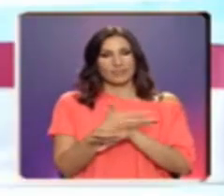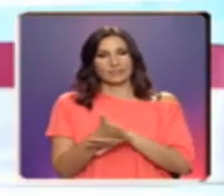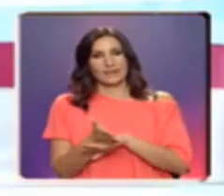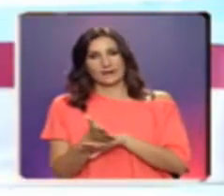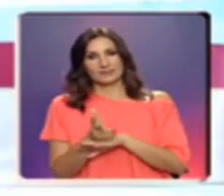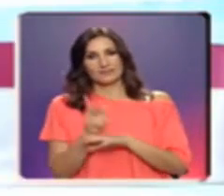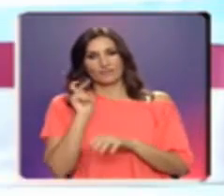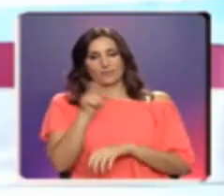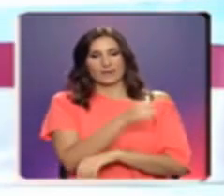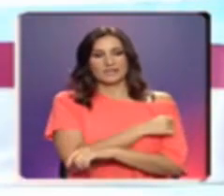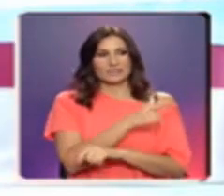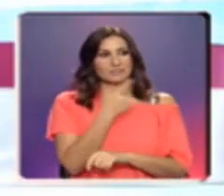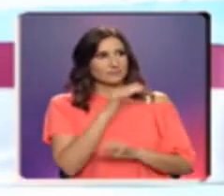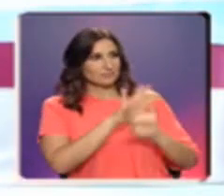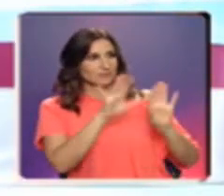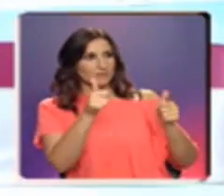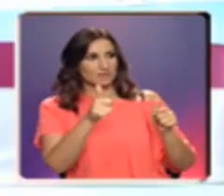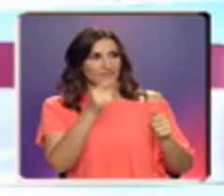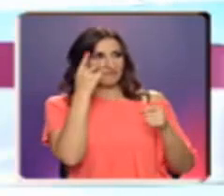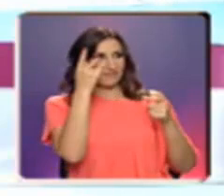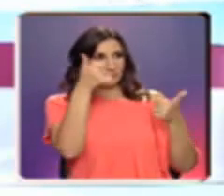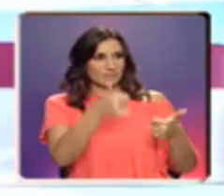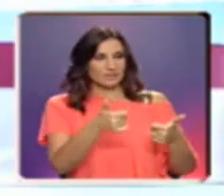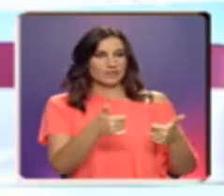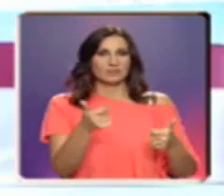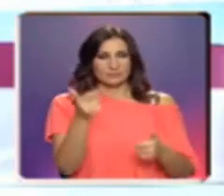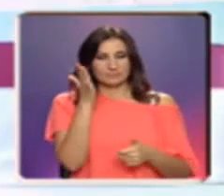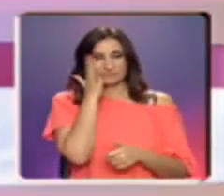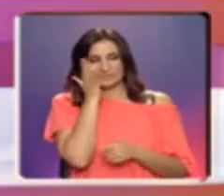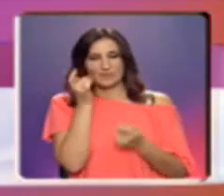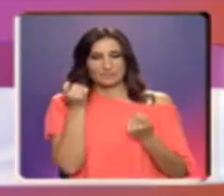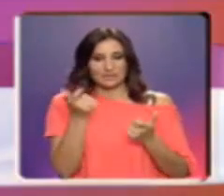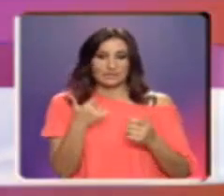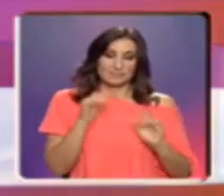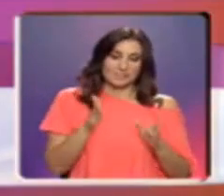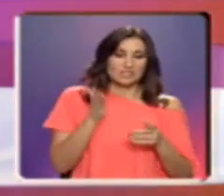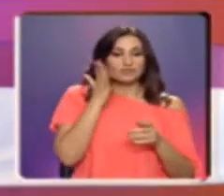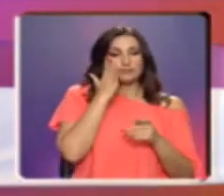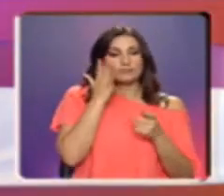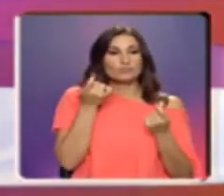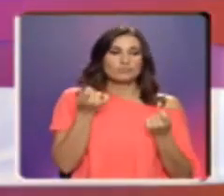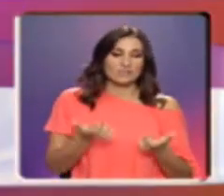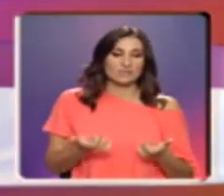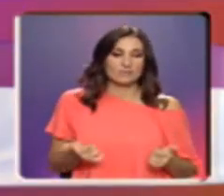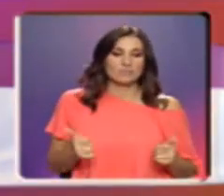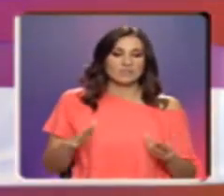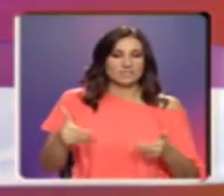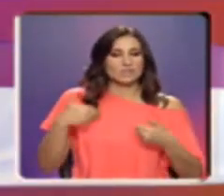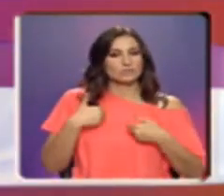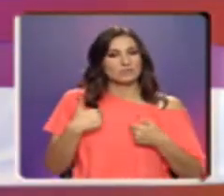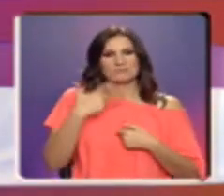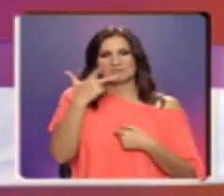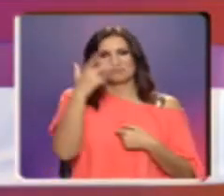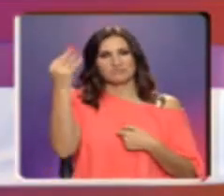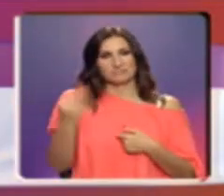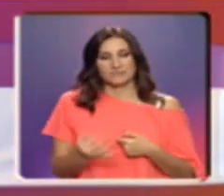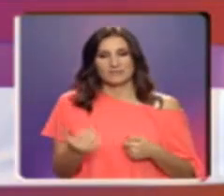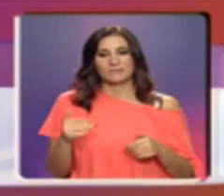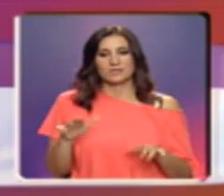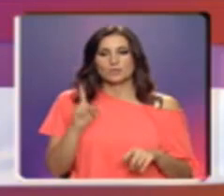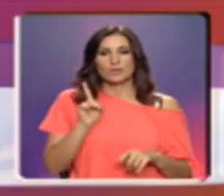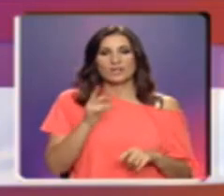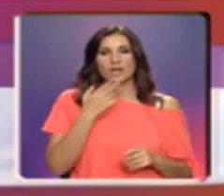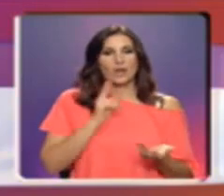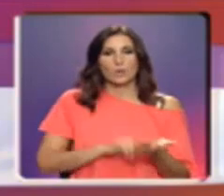e perceber que eu estou bem, que estou vivo e descansar um bocadinho, porque tenho que descansar, mas então, tem sido uma ajuda tremenda. O que é que não é